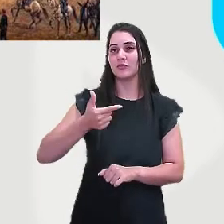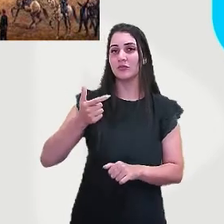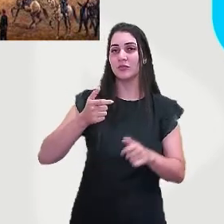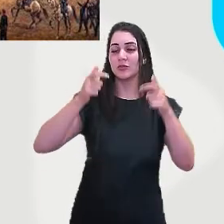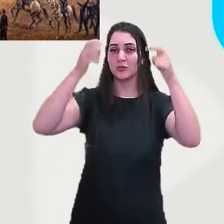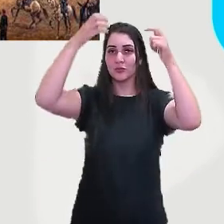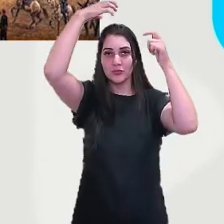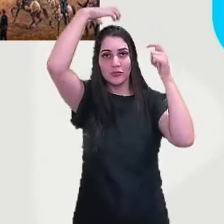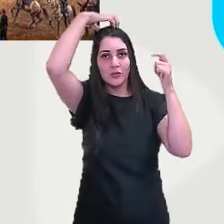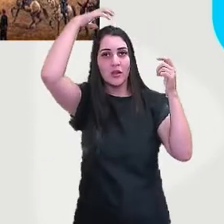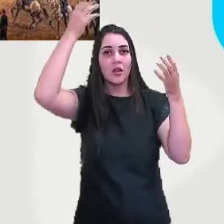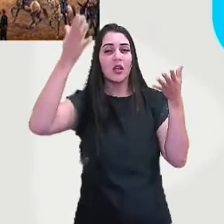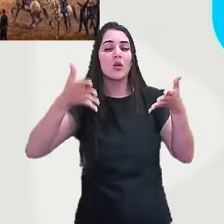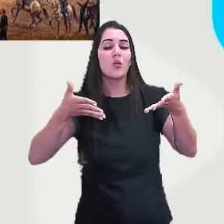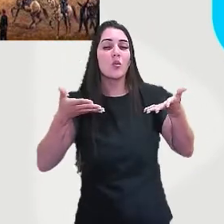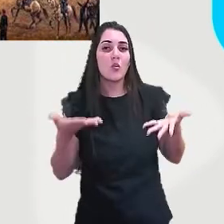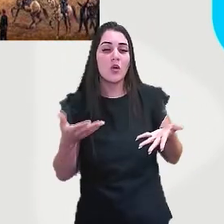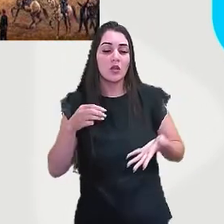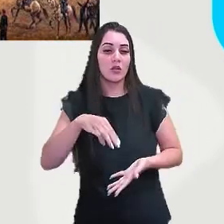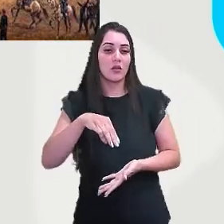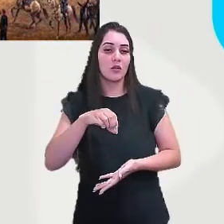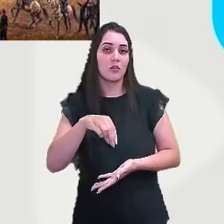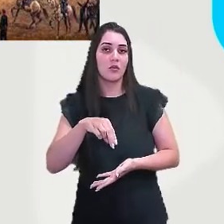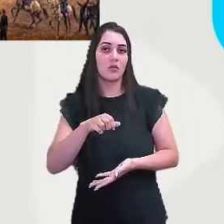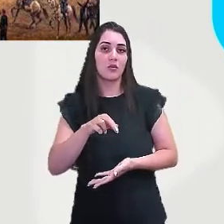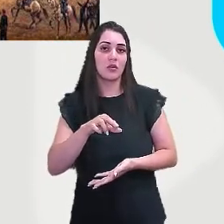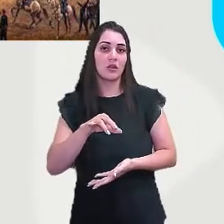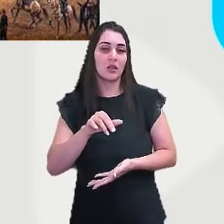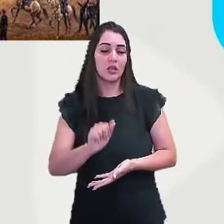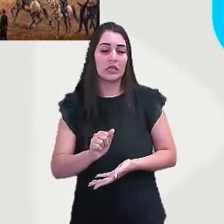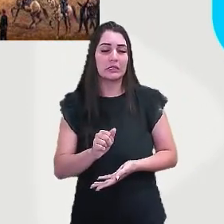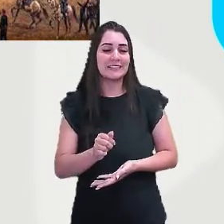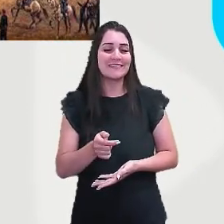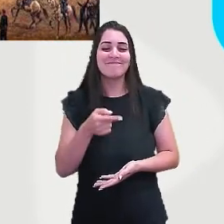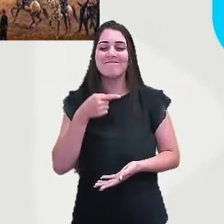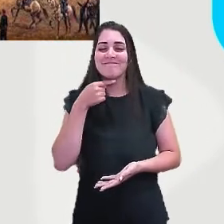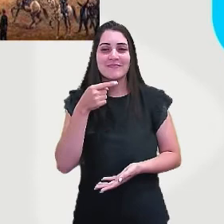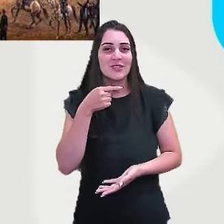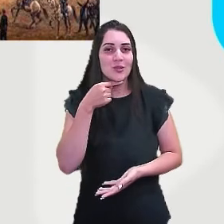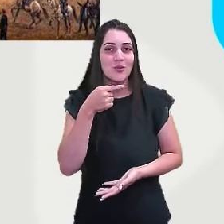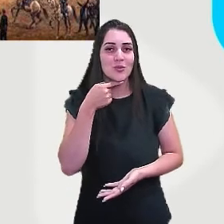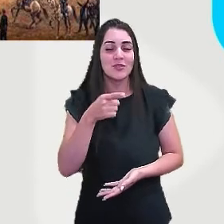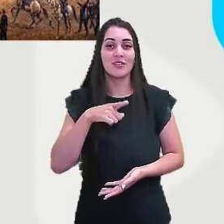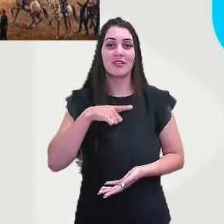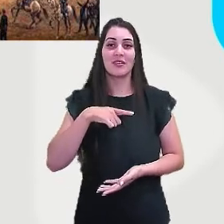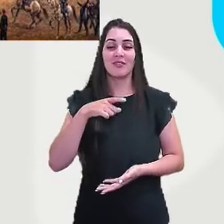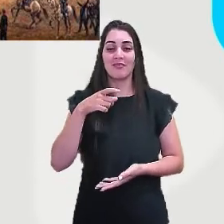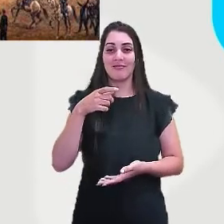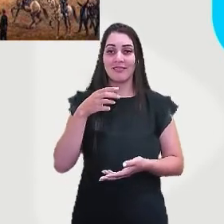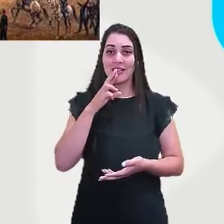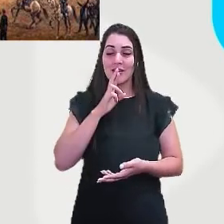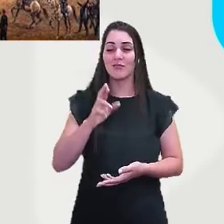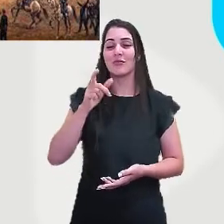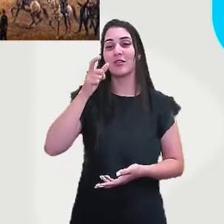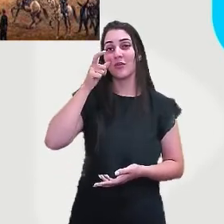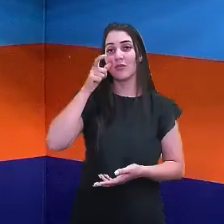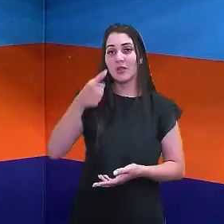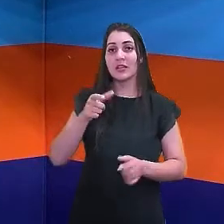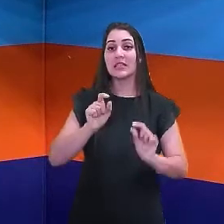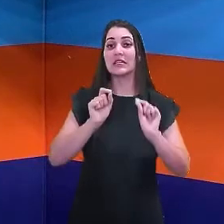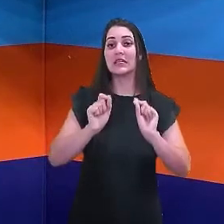a monarquia não conseguia mais corresponder aos interesses de quem estava no poder,